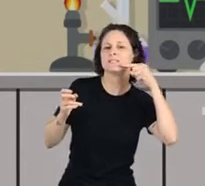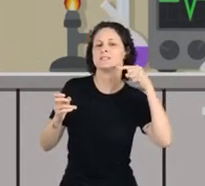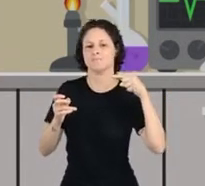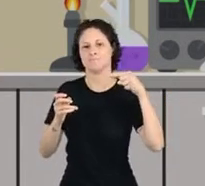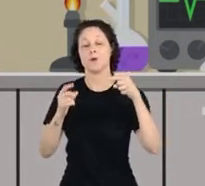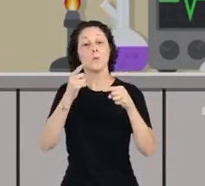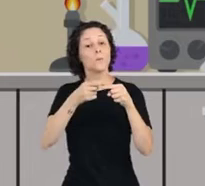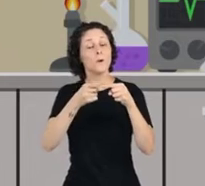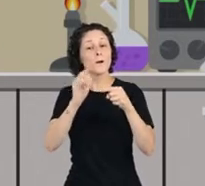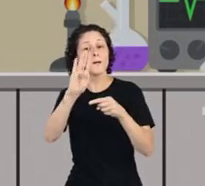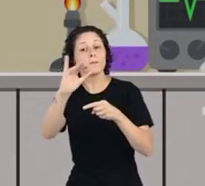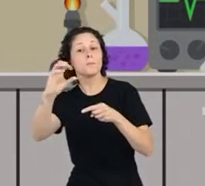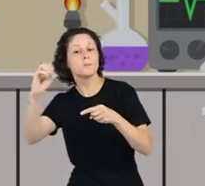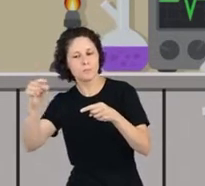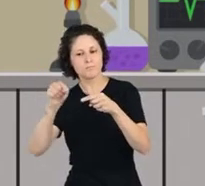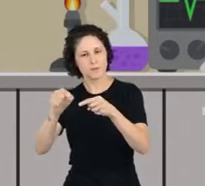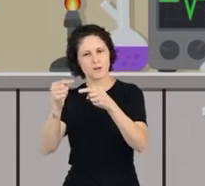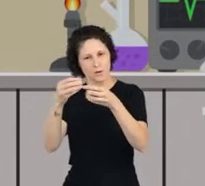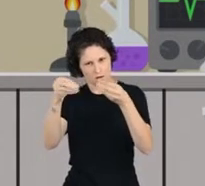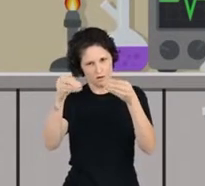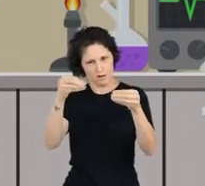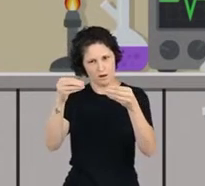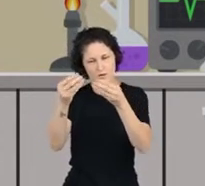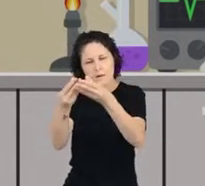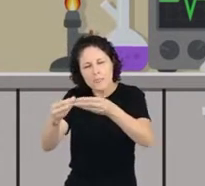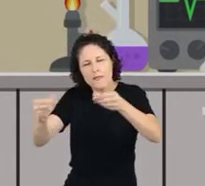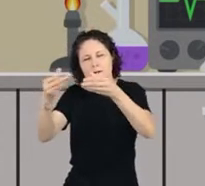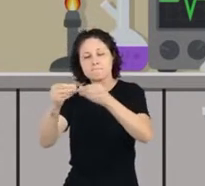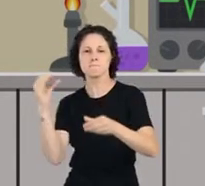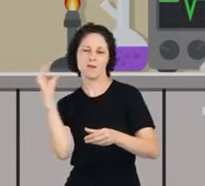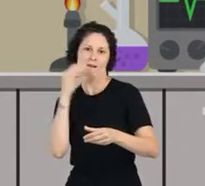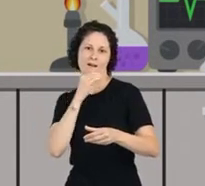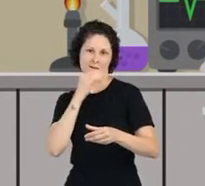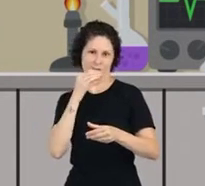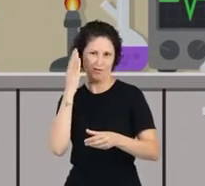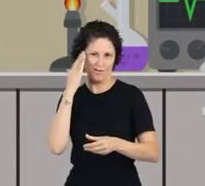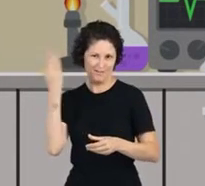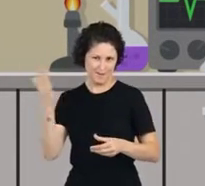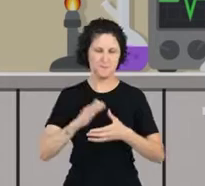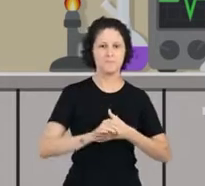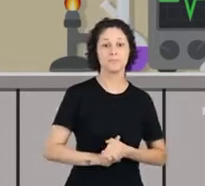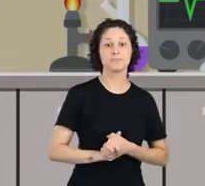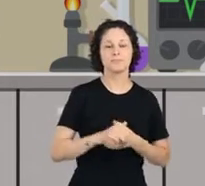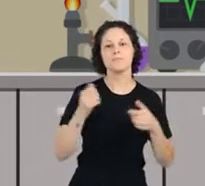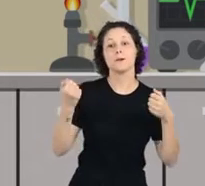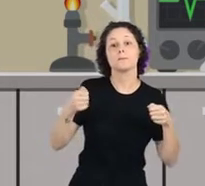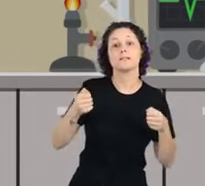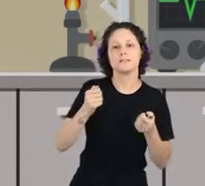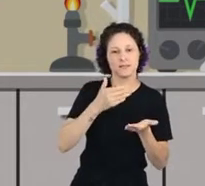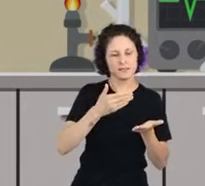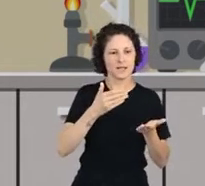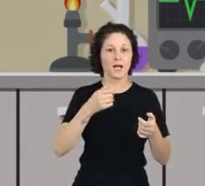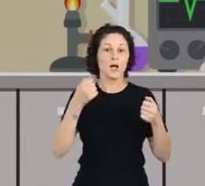degrada rapidamente na natureza. Agora eu vou te mostrar como fazer esse bioplástico. Mas antes, se você for fazer